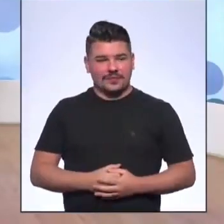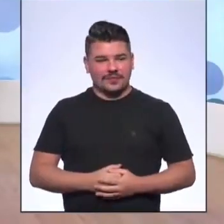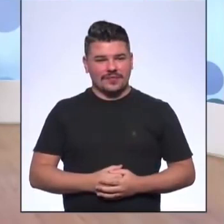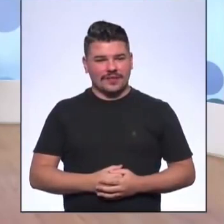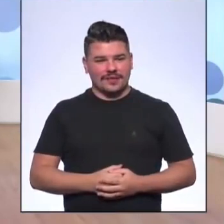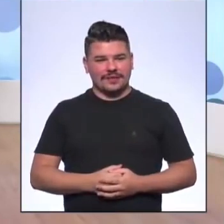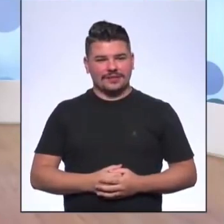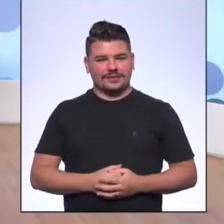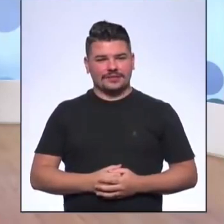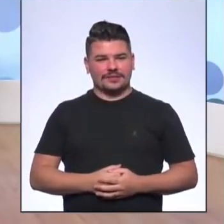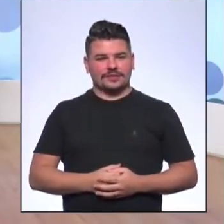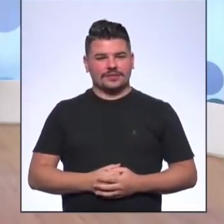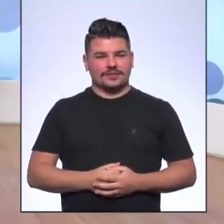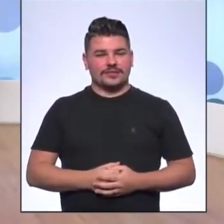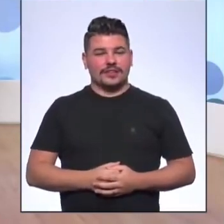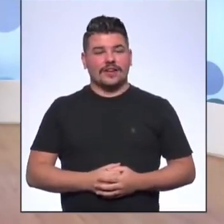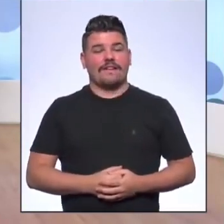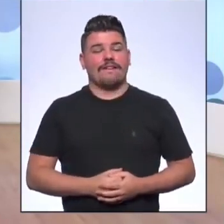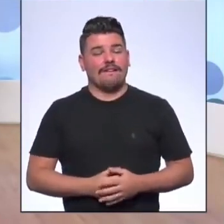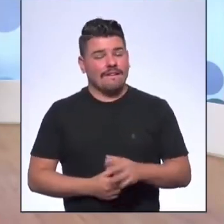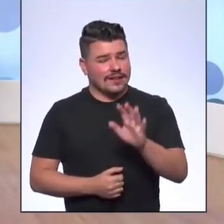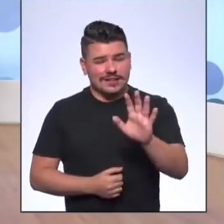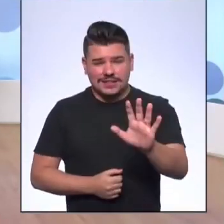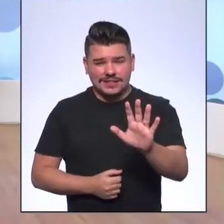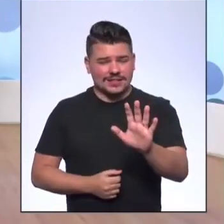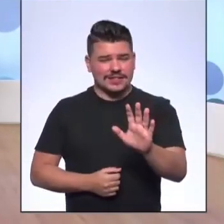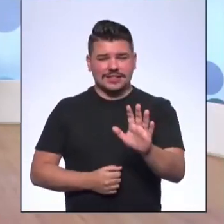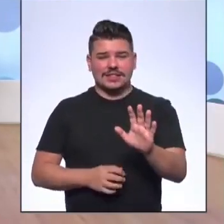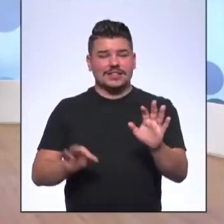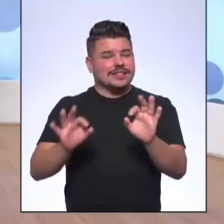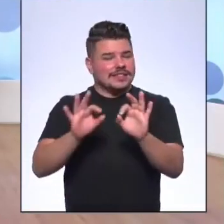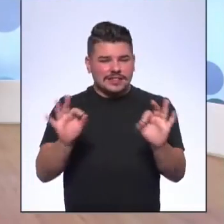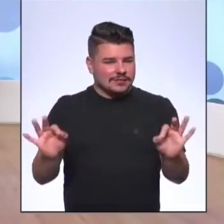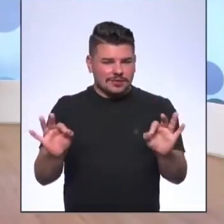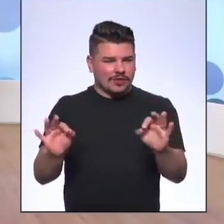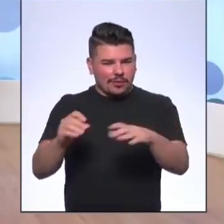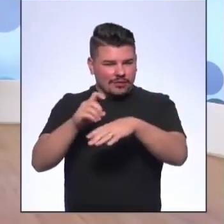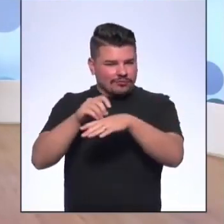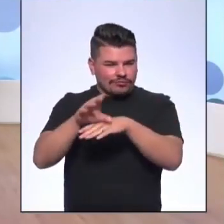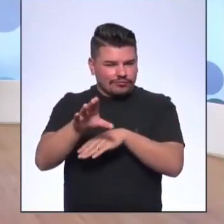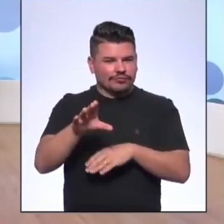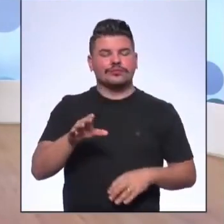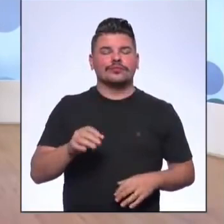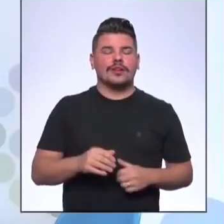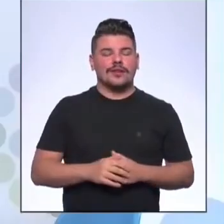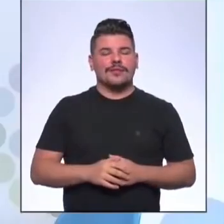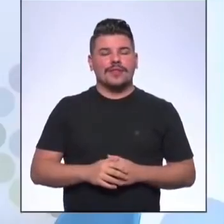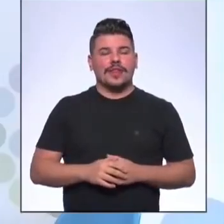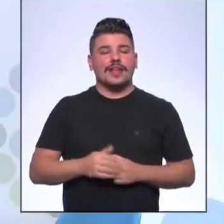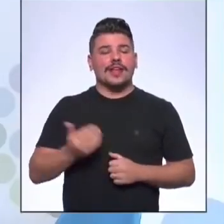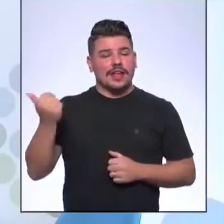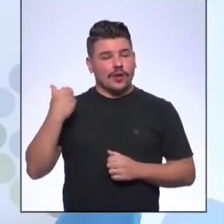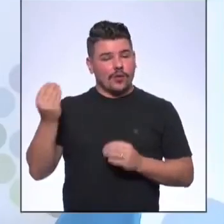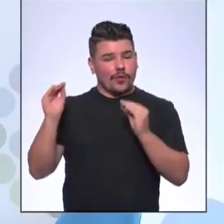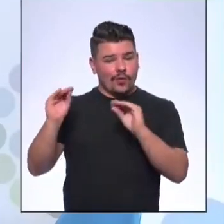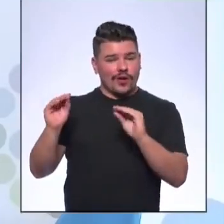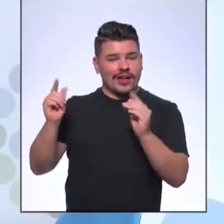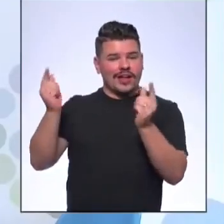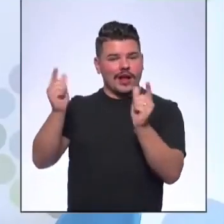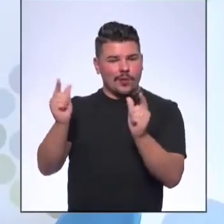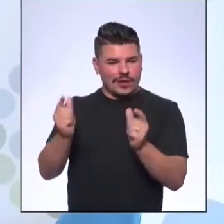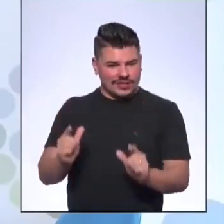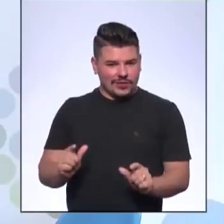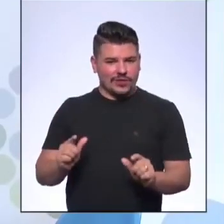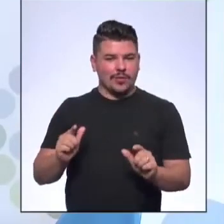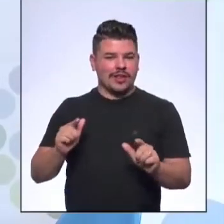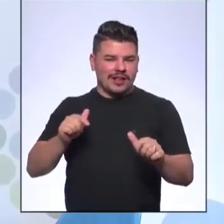certo? Ó, só para fazer uma observação, tá? Na equação que eu coloquei para vocês de trabalho